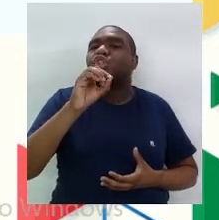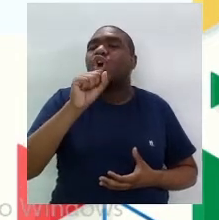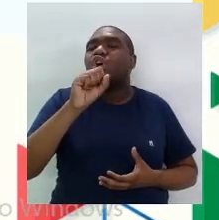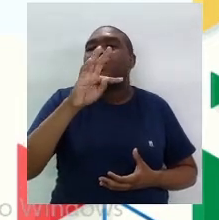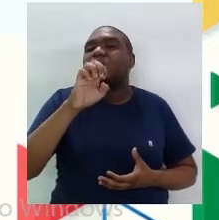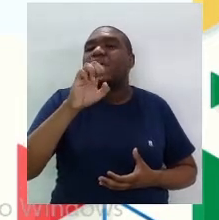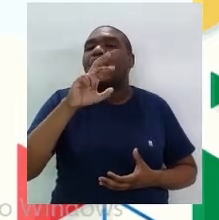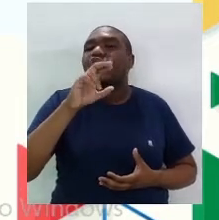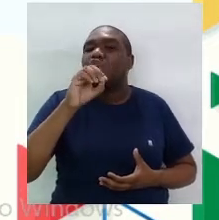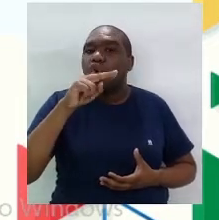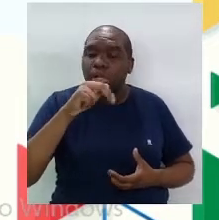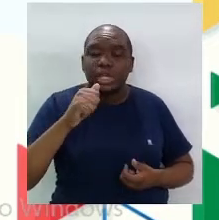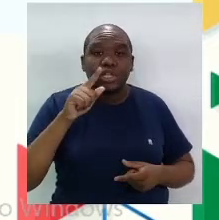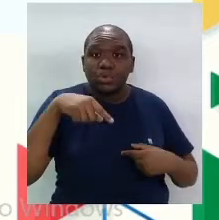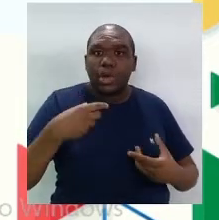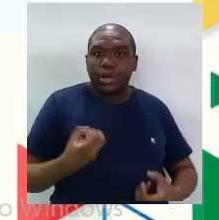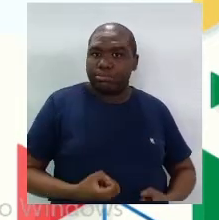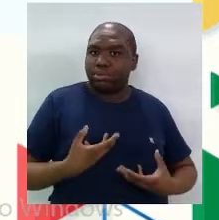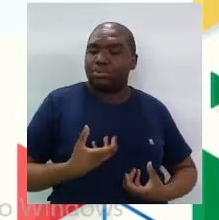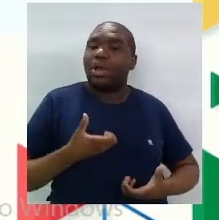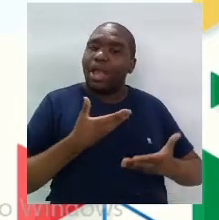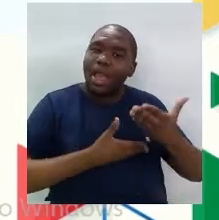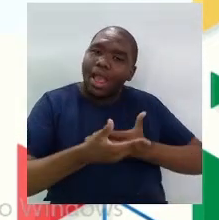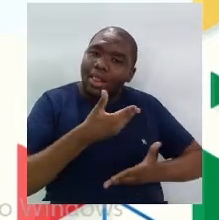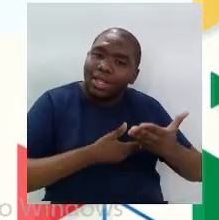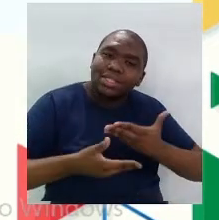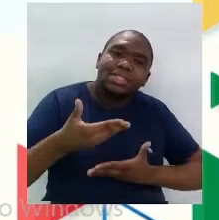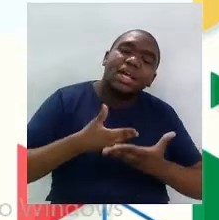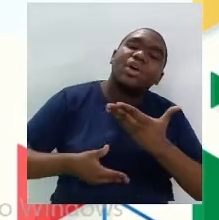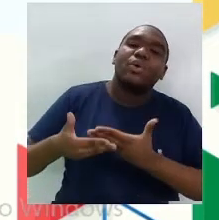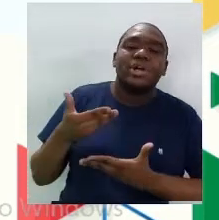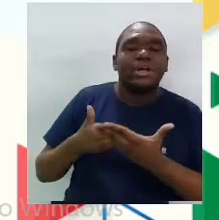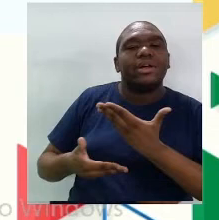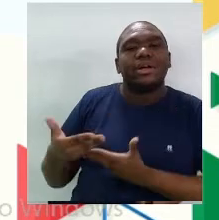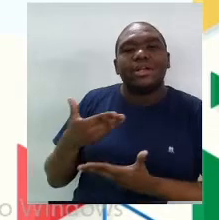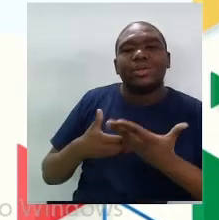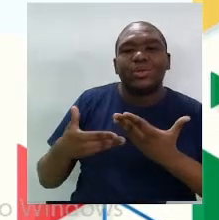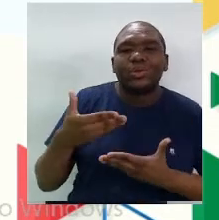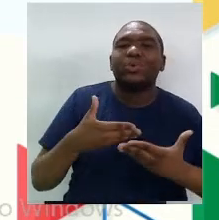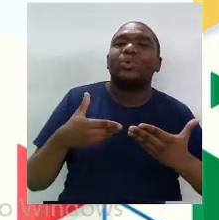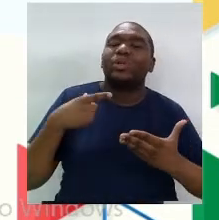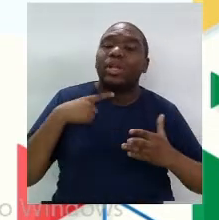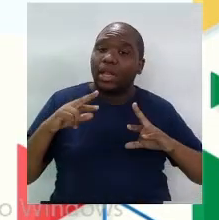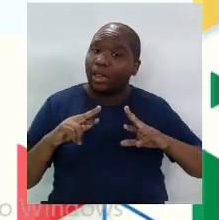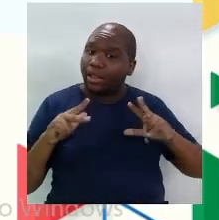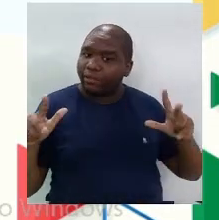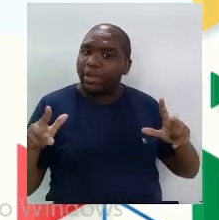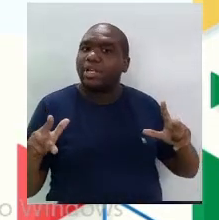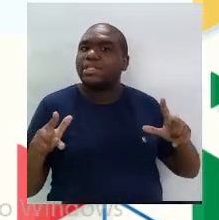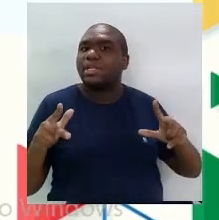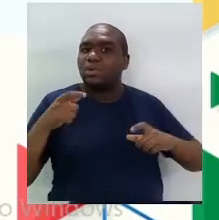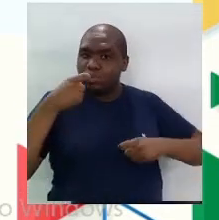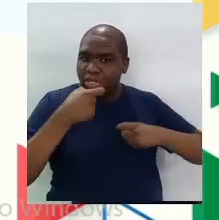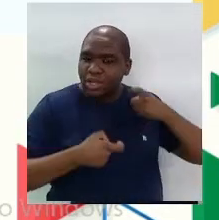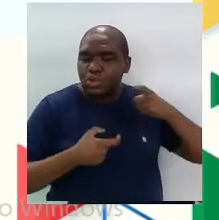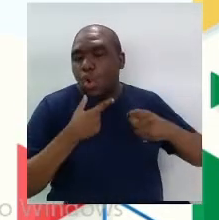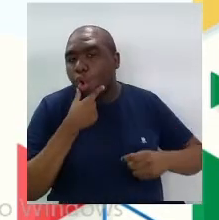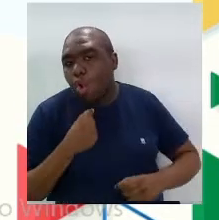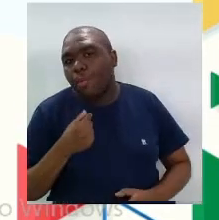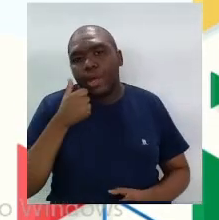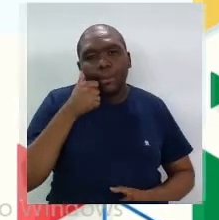da testosterona, que é um hormônio que está relacionado, entre outras funções, com